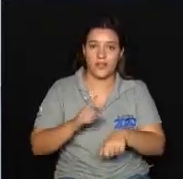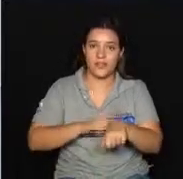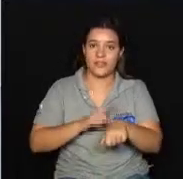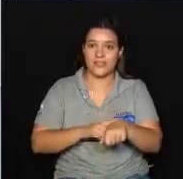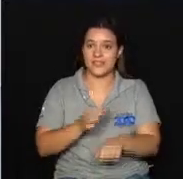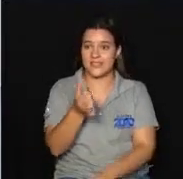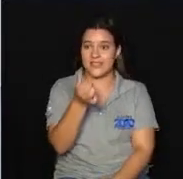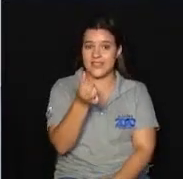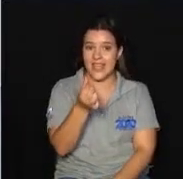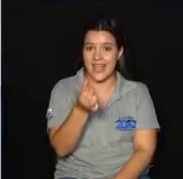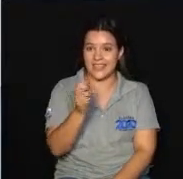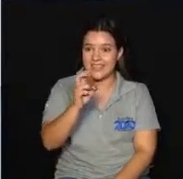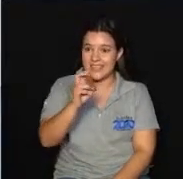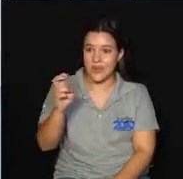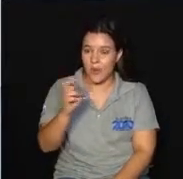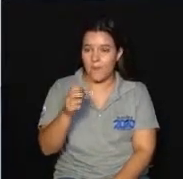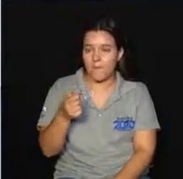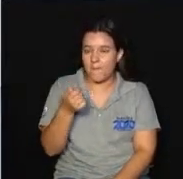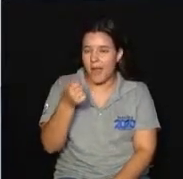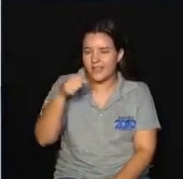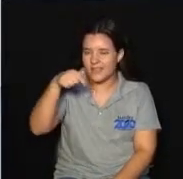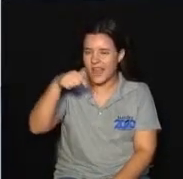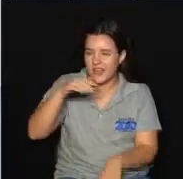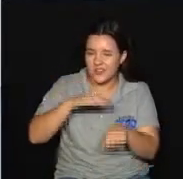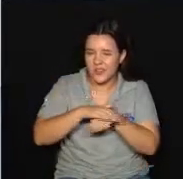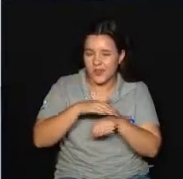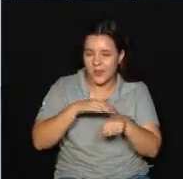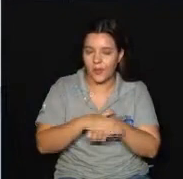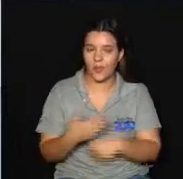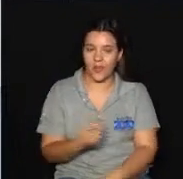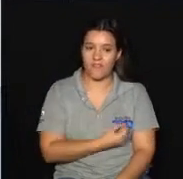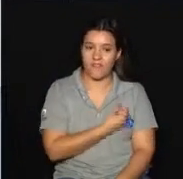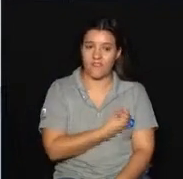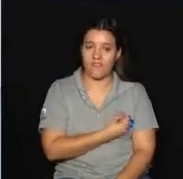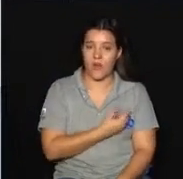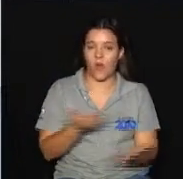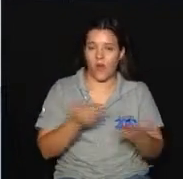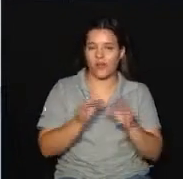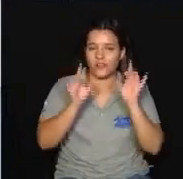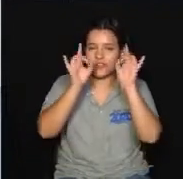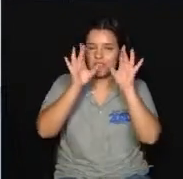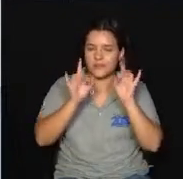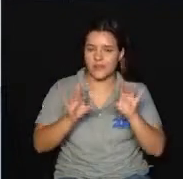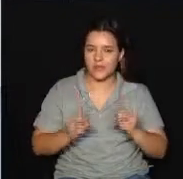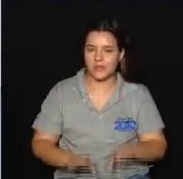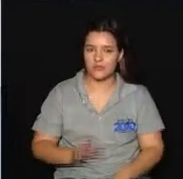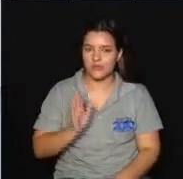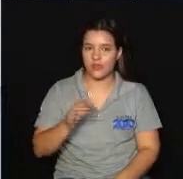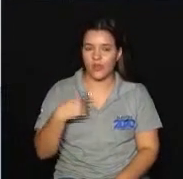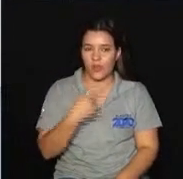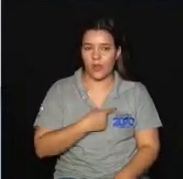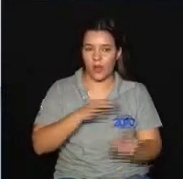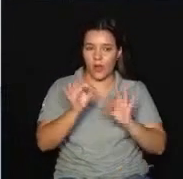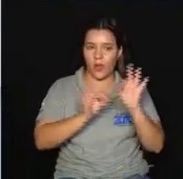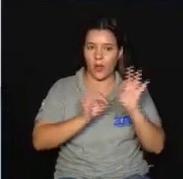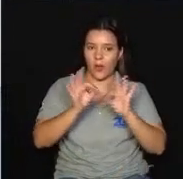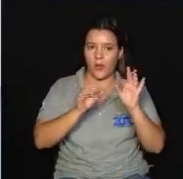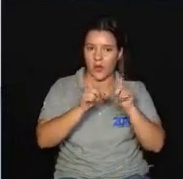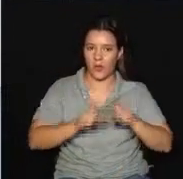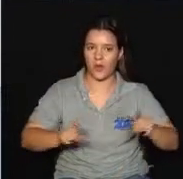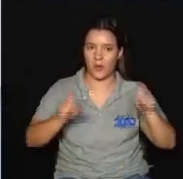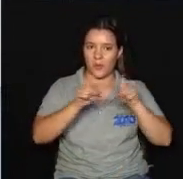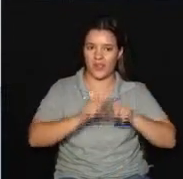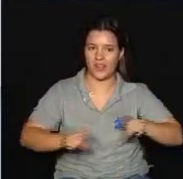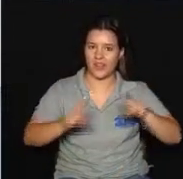6 horas e 55 minutos, nós estamos ao vivo neste dia especial, já arrumamos o nosso